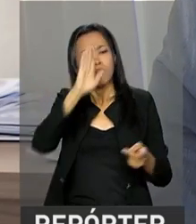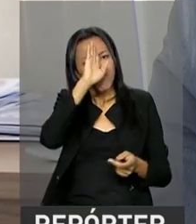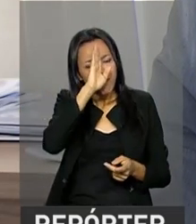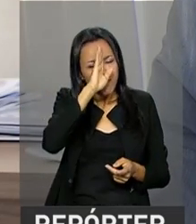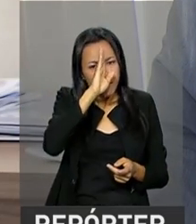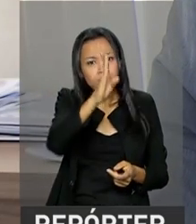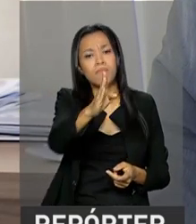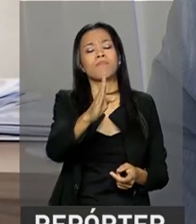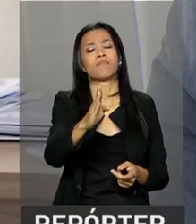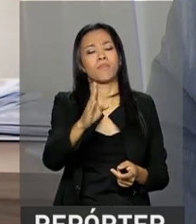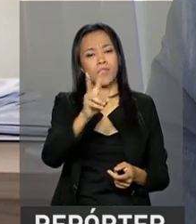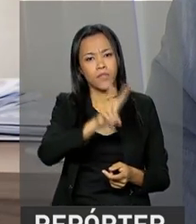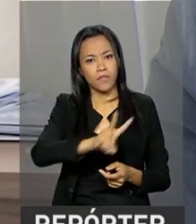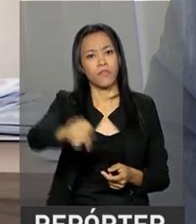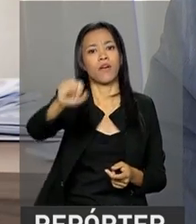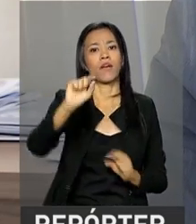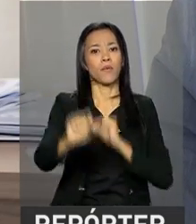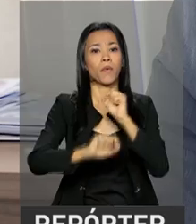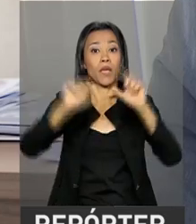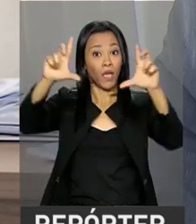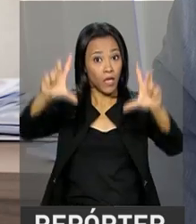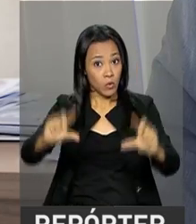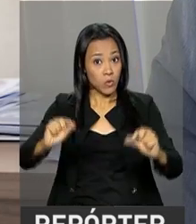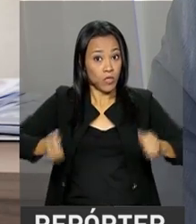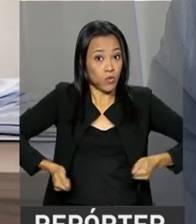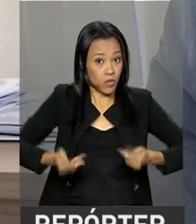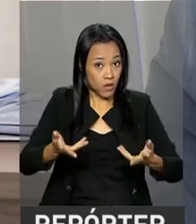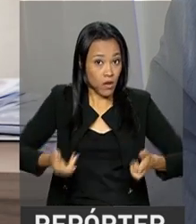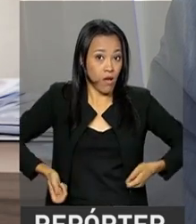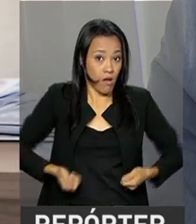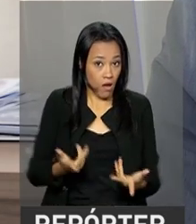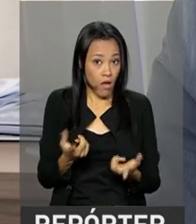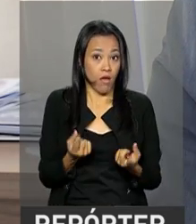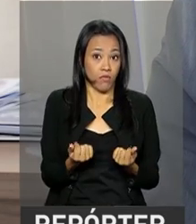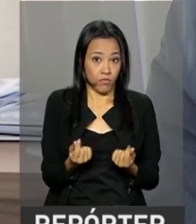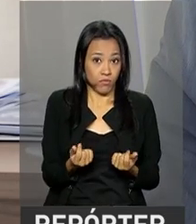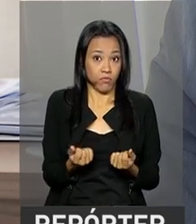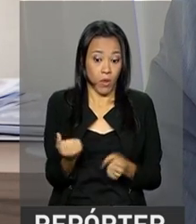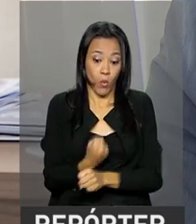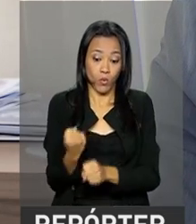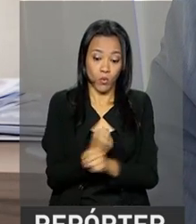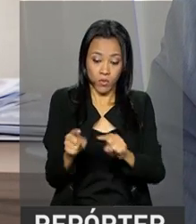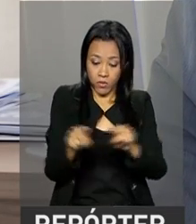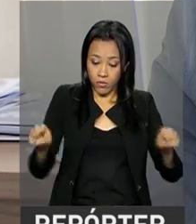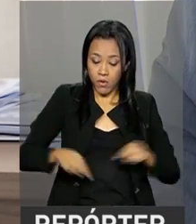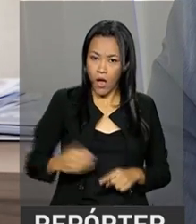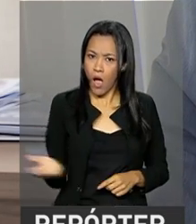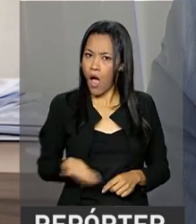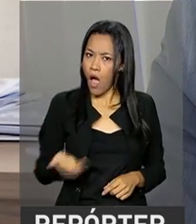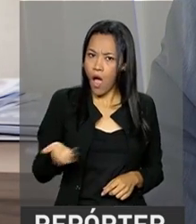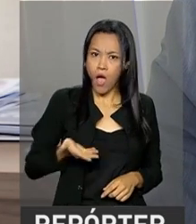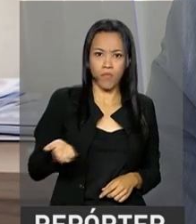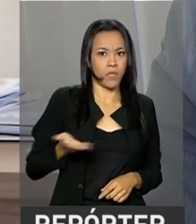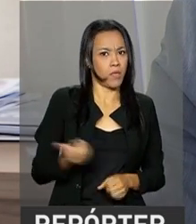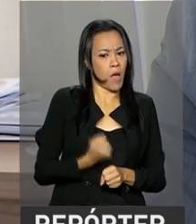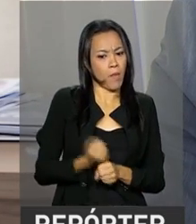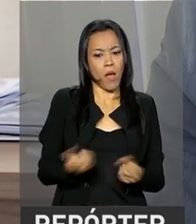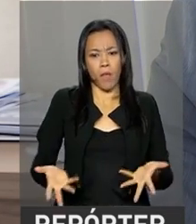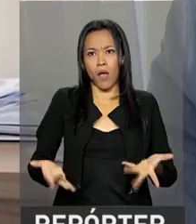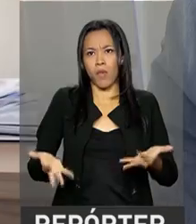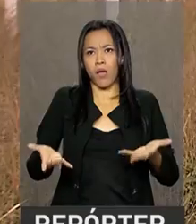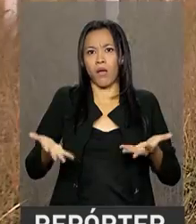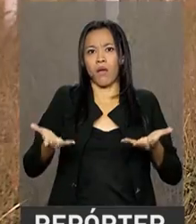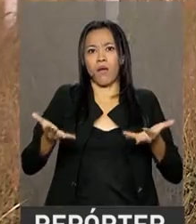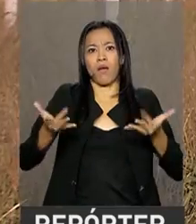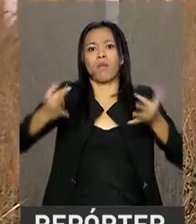principalmente Tragam redução de custo do do metro Quad rapidez da obra da conclusão da